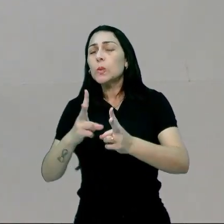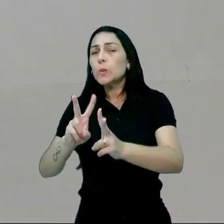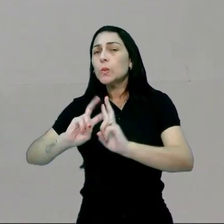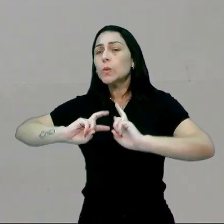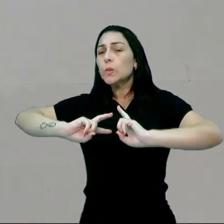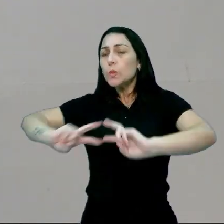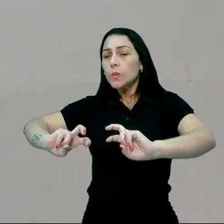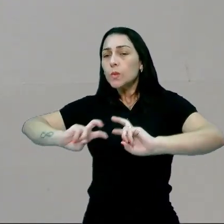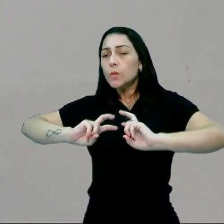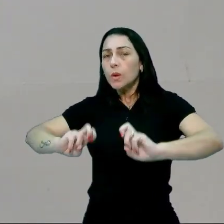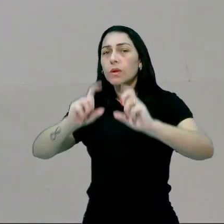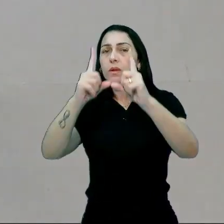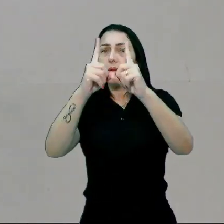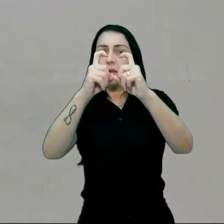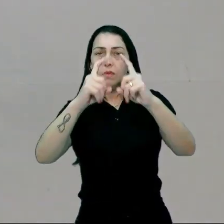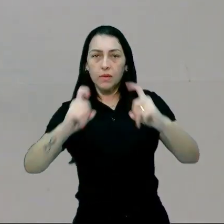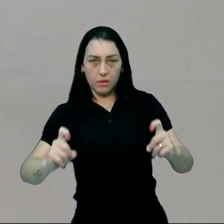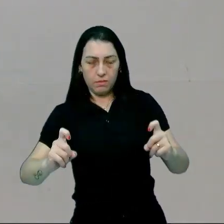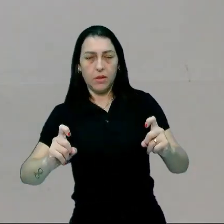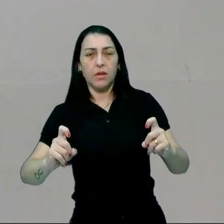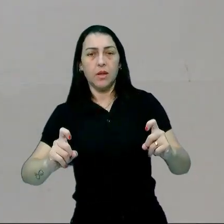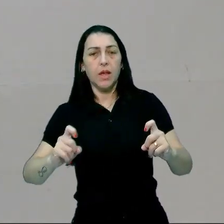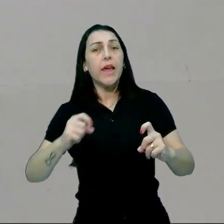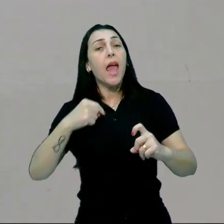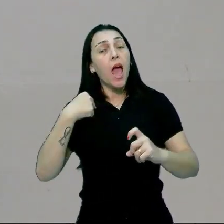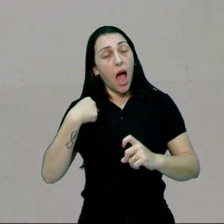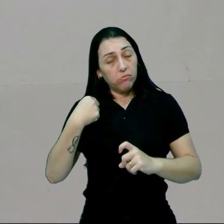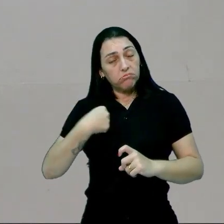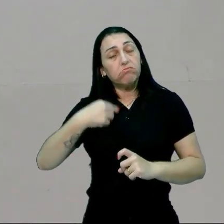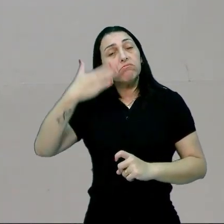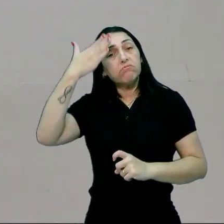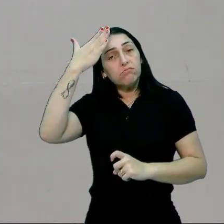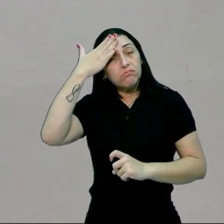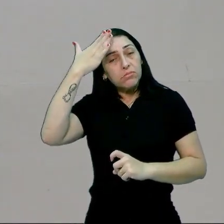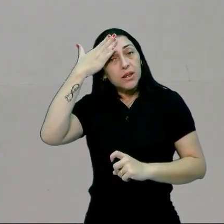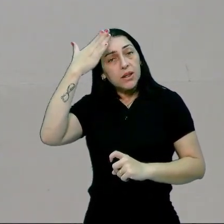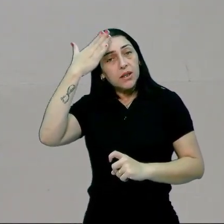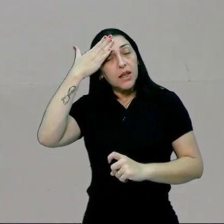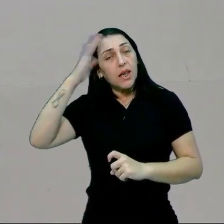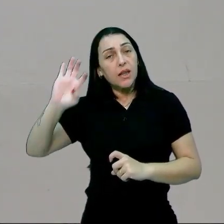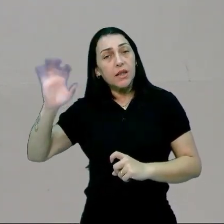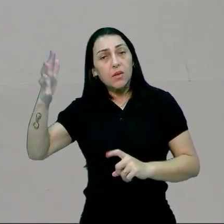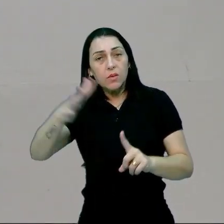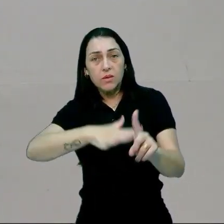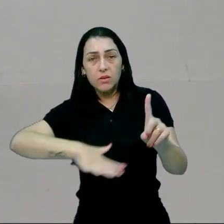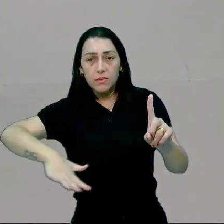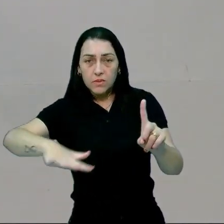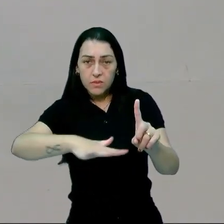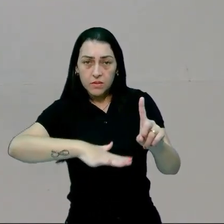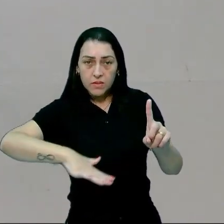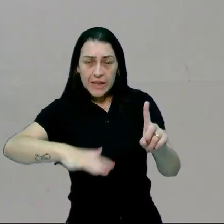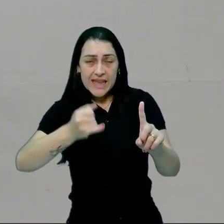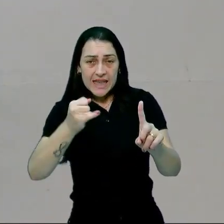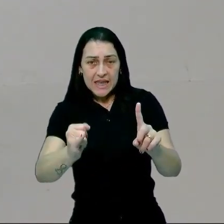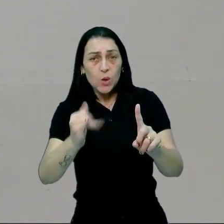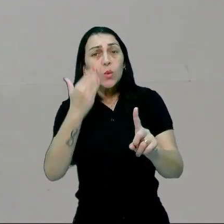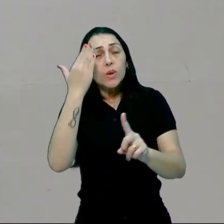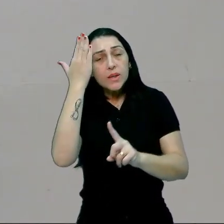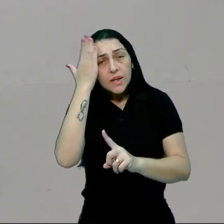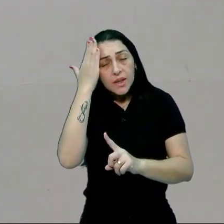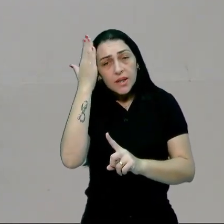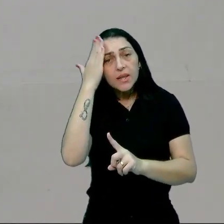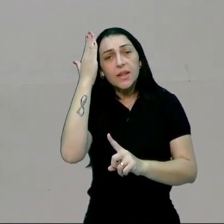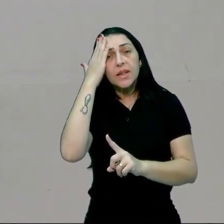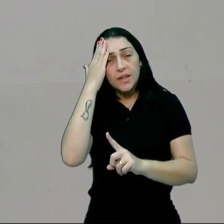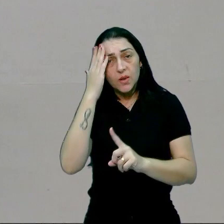explorado cientificamente. E aí eu vou entender justamente esse fenômeno social. Se eu estou entendendo